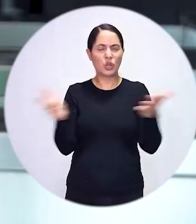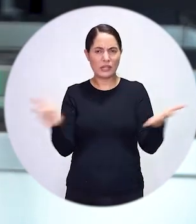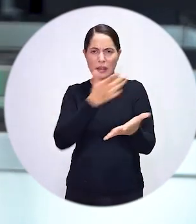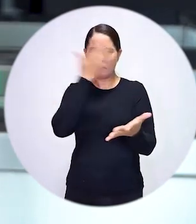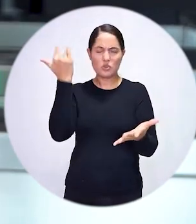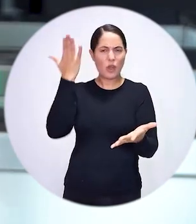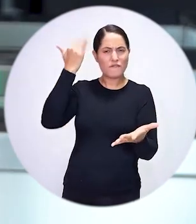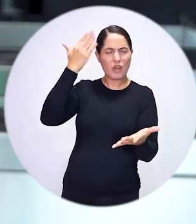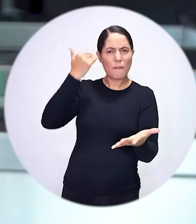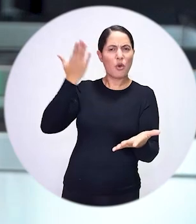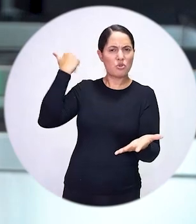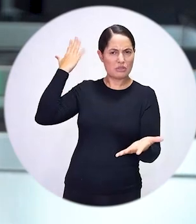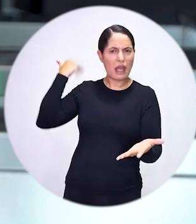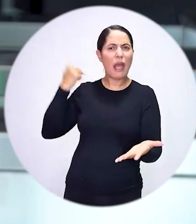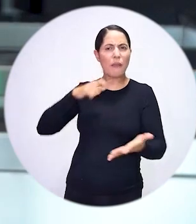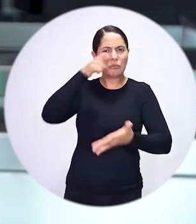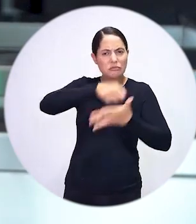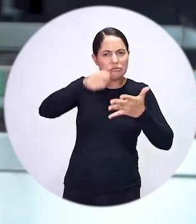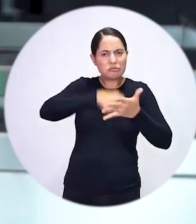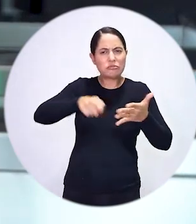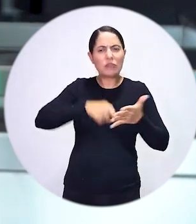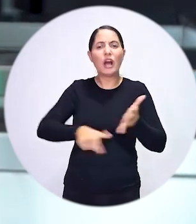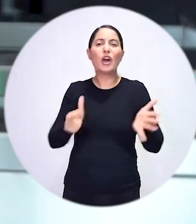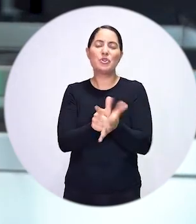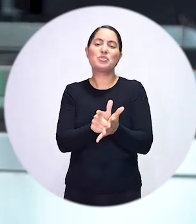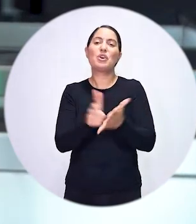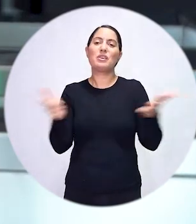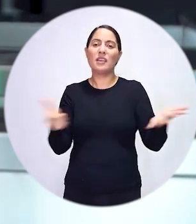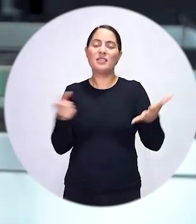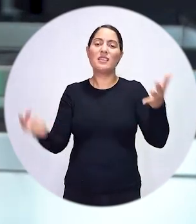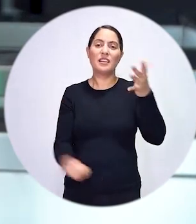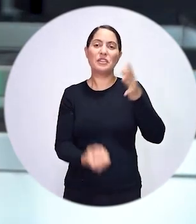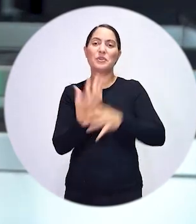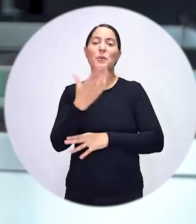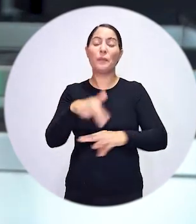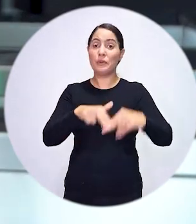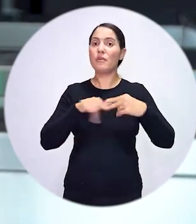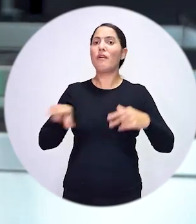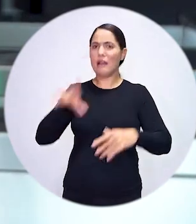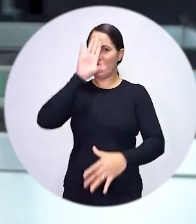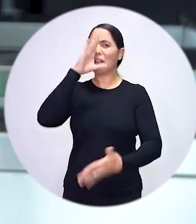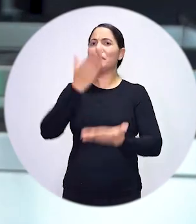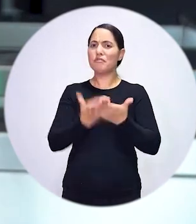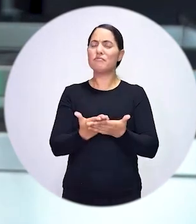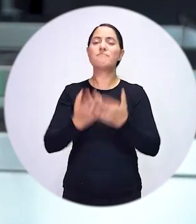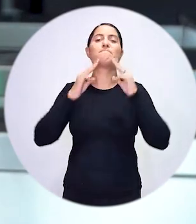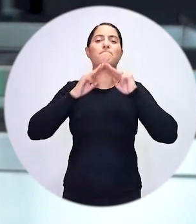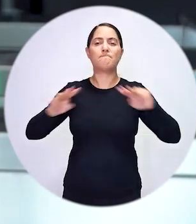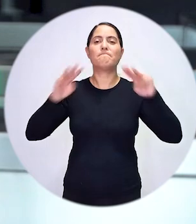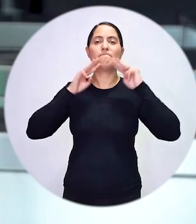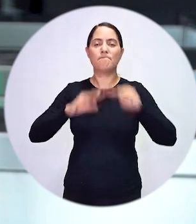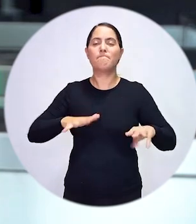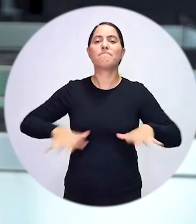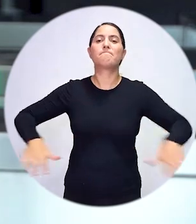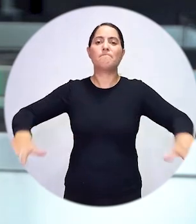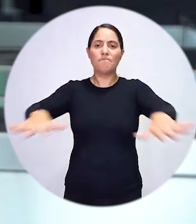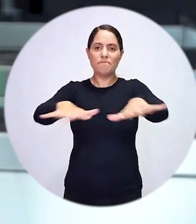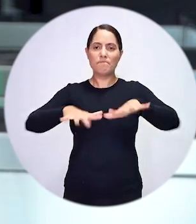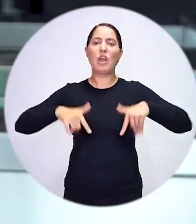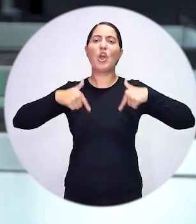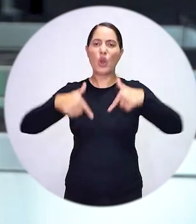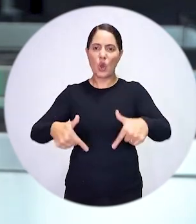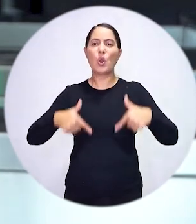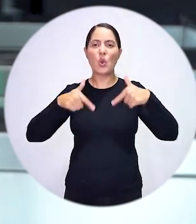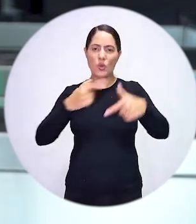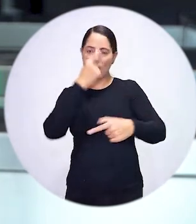para jornais importantes da época, muitos dos quais ele mesmo fundou porque acreditava que a mídia era um importante